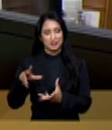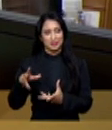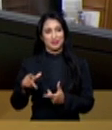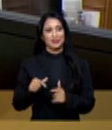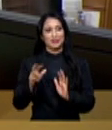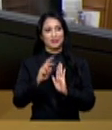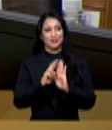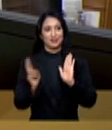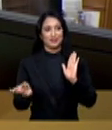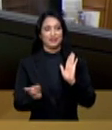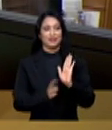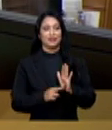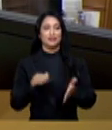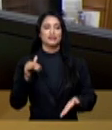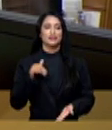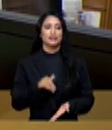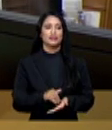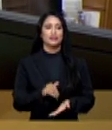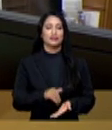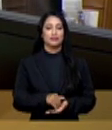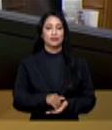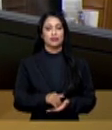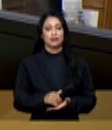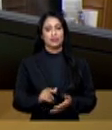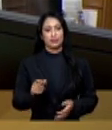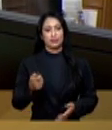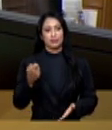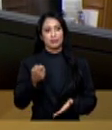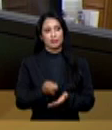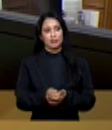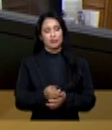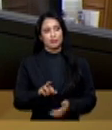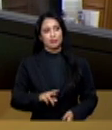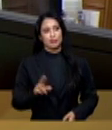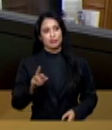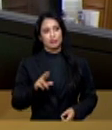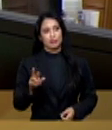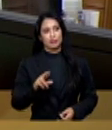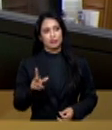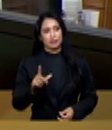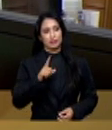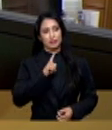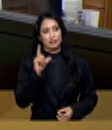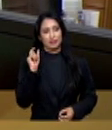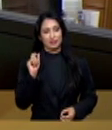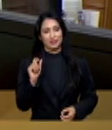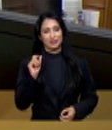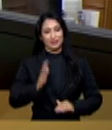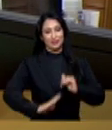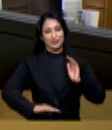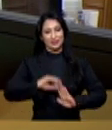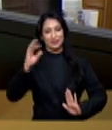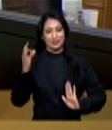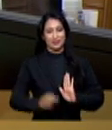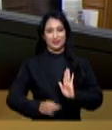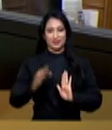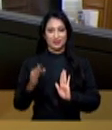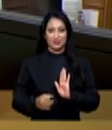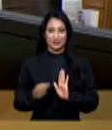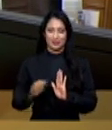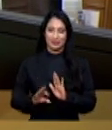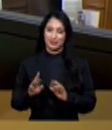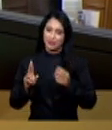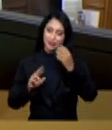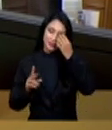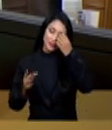regras mínimas tarifárias dentre outras não extrovadão mesmo sua competência funcional mas não é